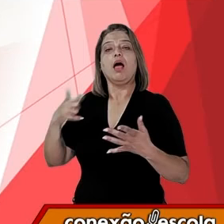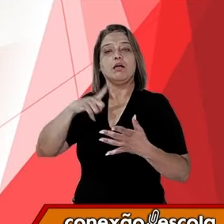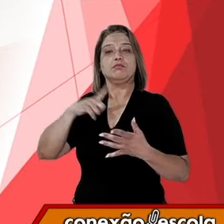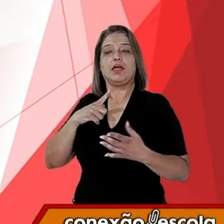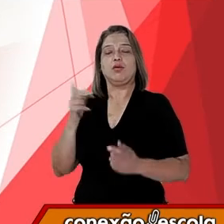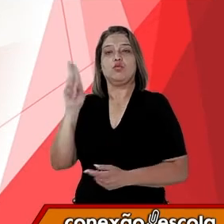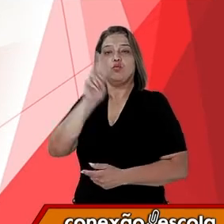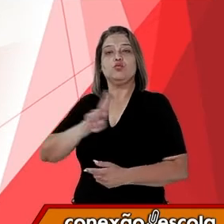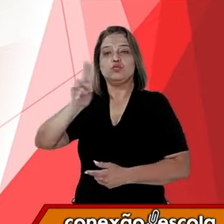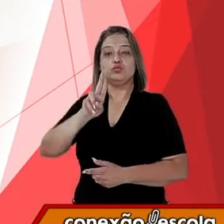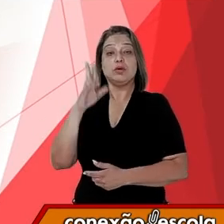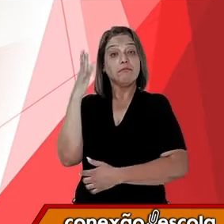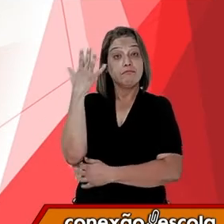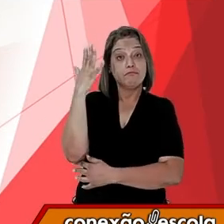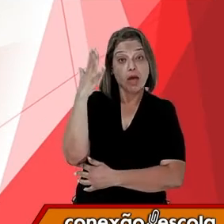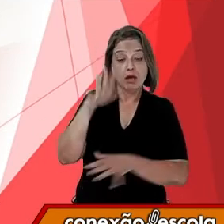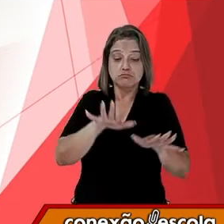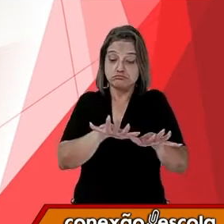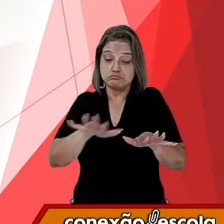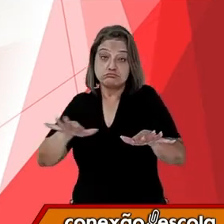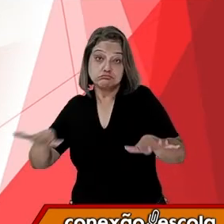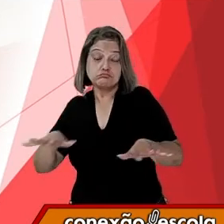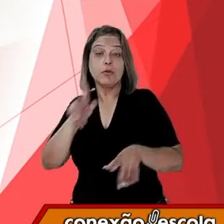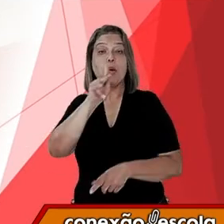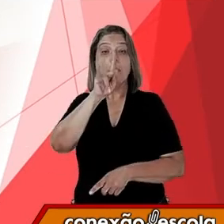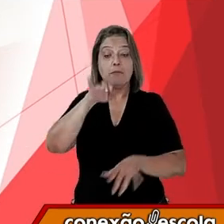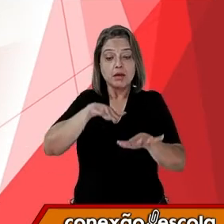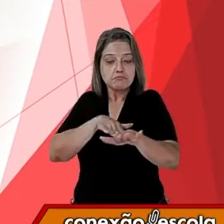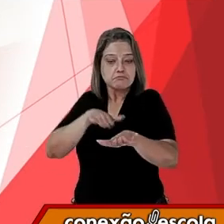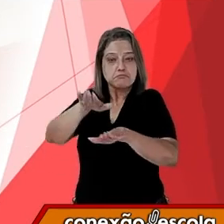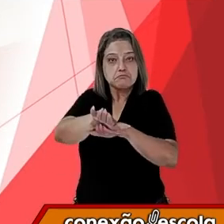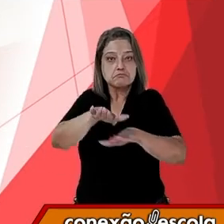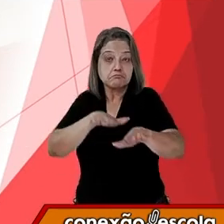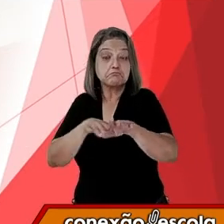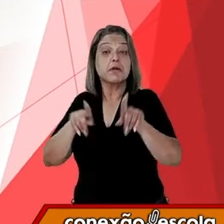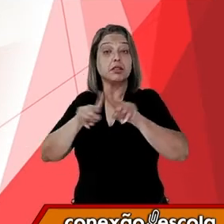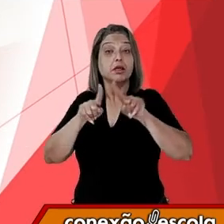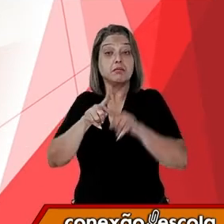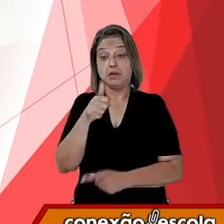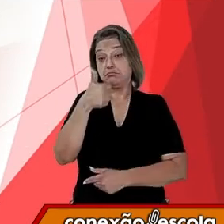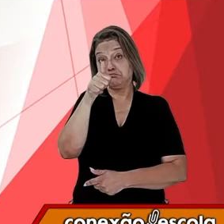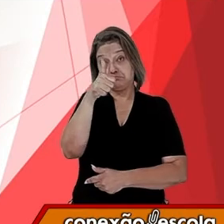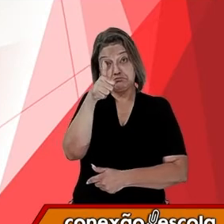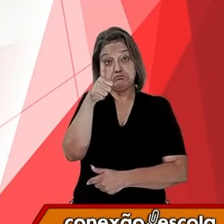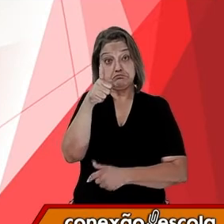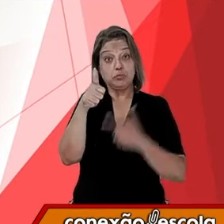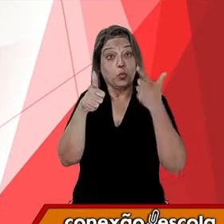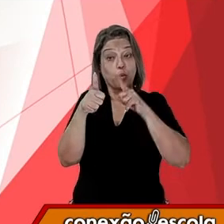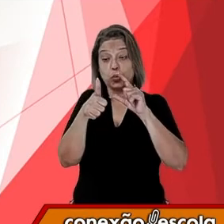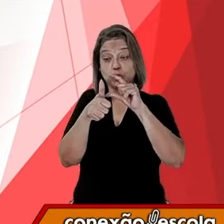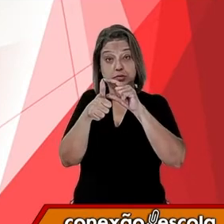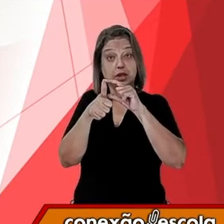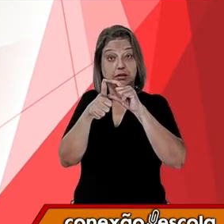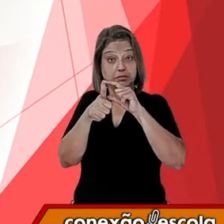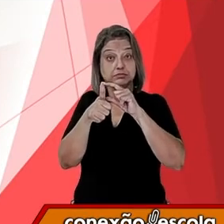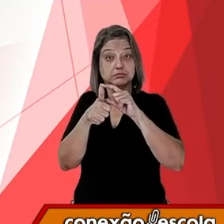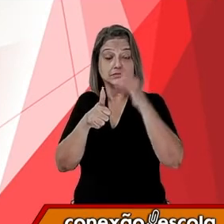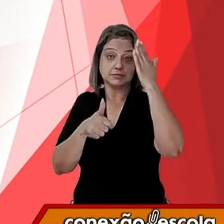o passo, o polegar para medir alguma coisa.